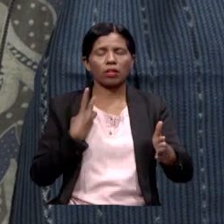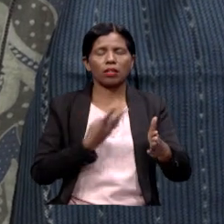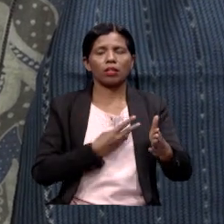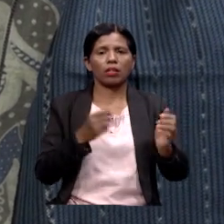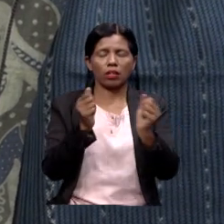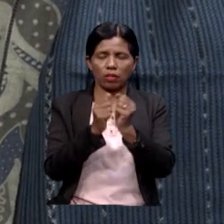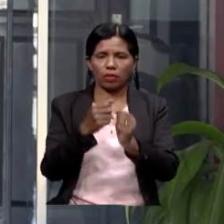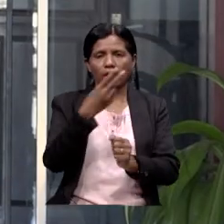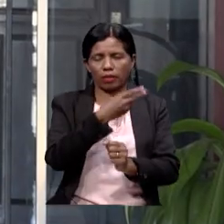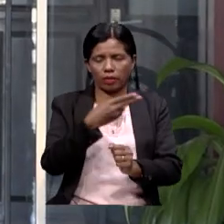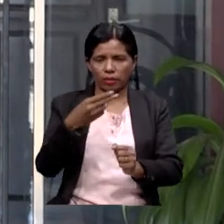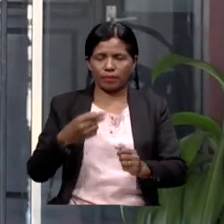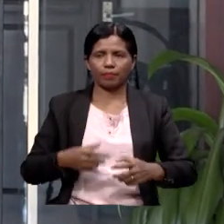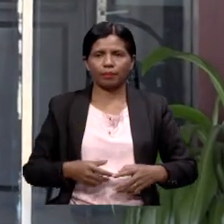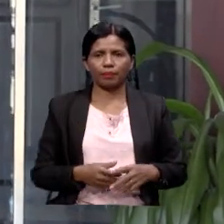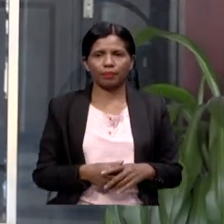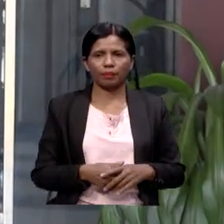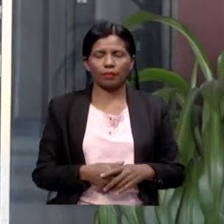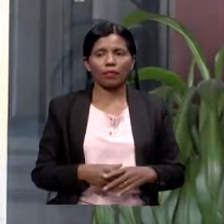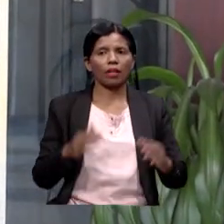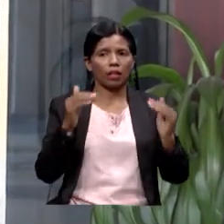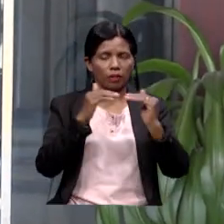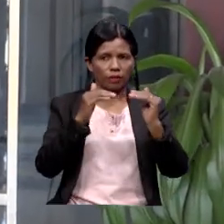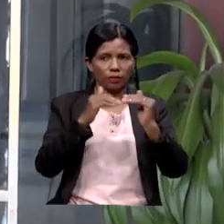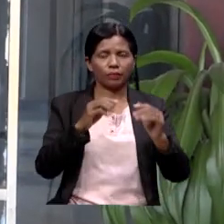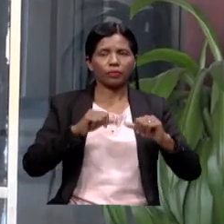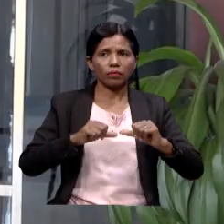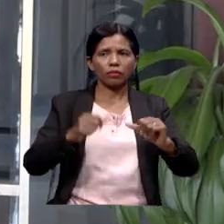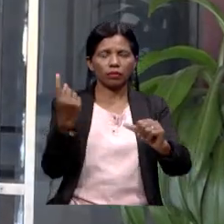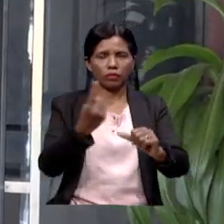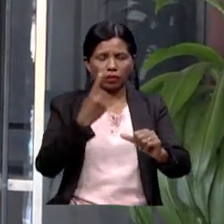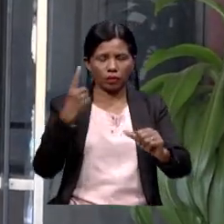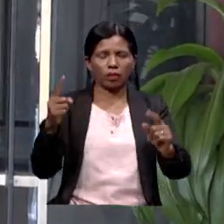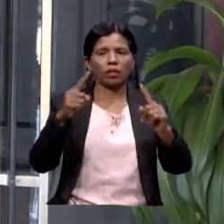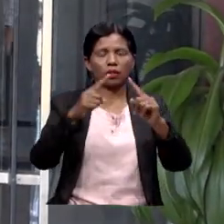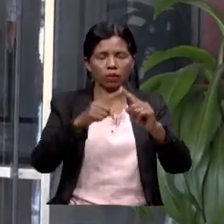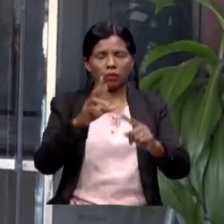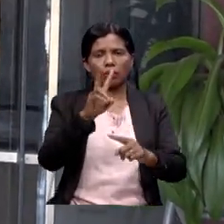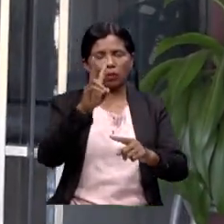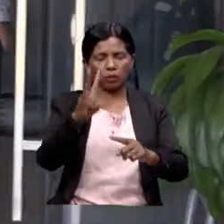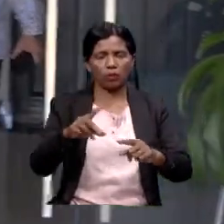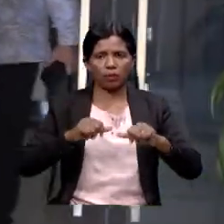ho Indonesia. Sermutune se continua na fatin to parte rua hetan